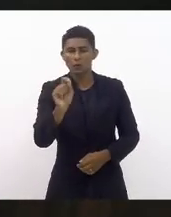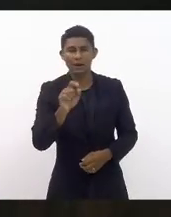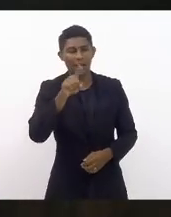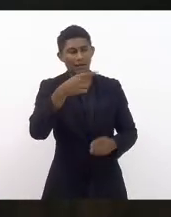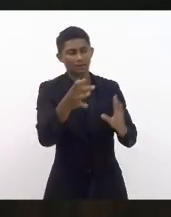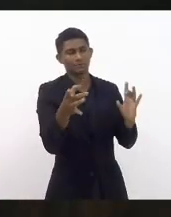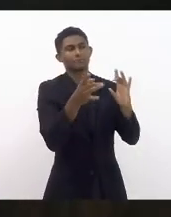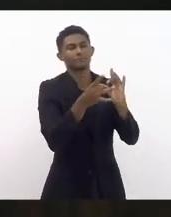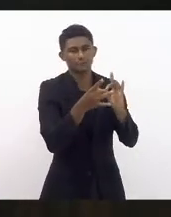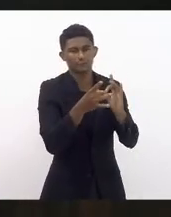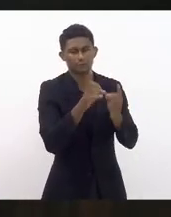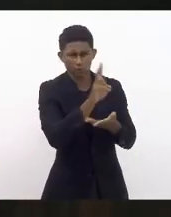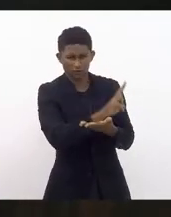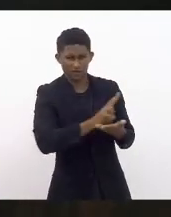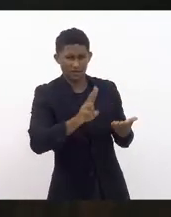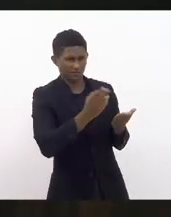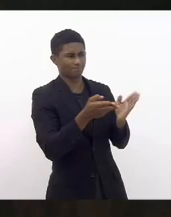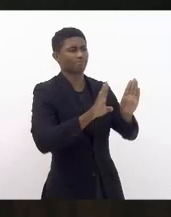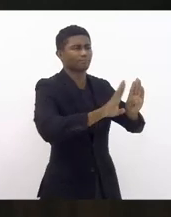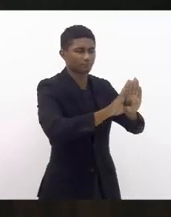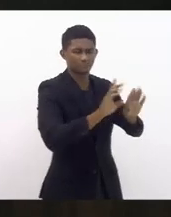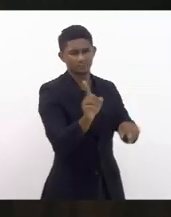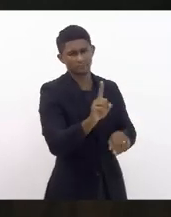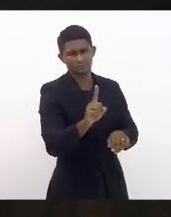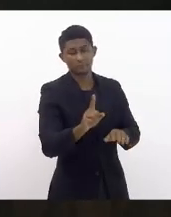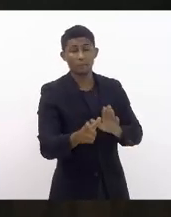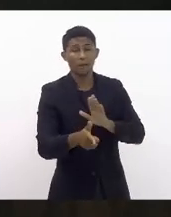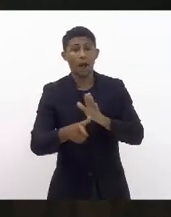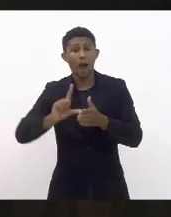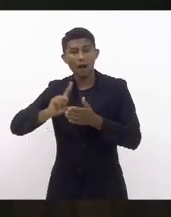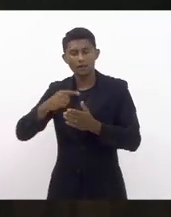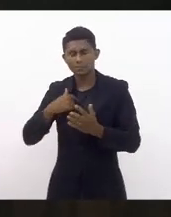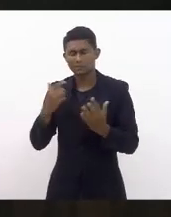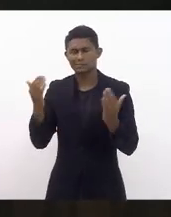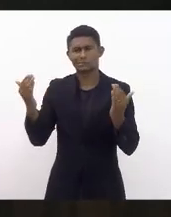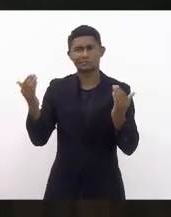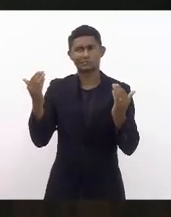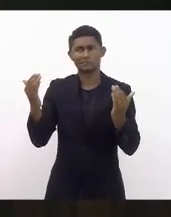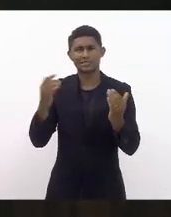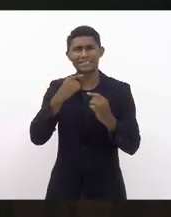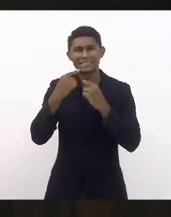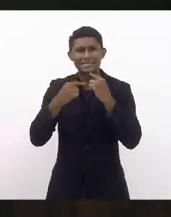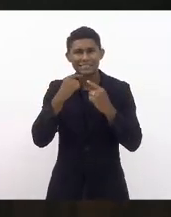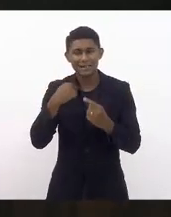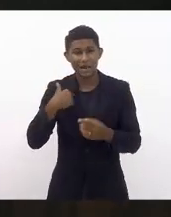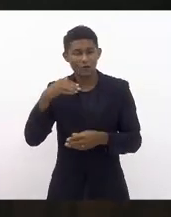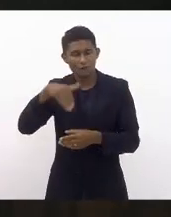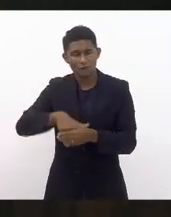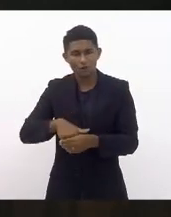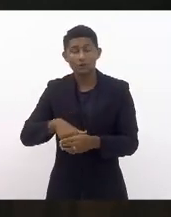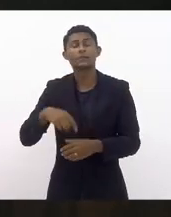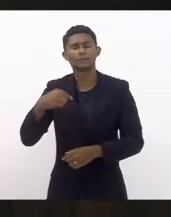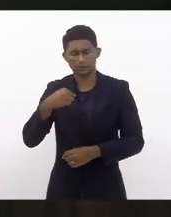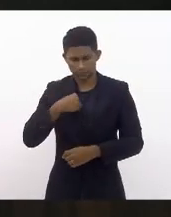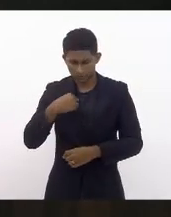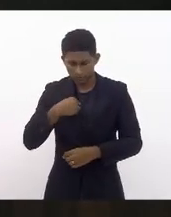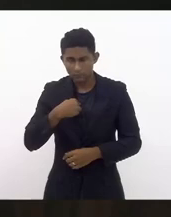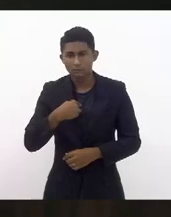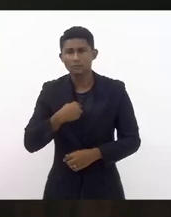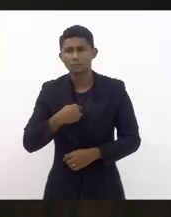a universidade. Eu tinha dúvidas também com o meu voto. Eu fui verificar todas as